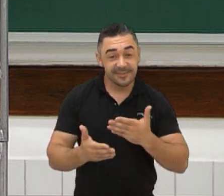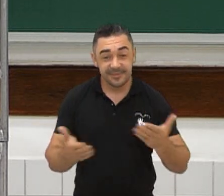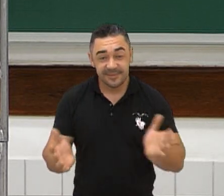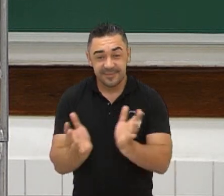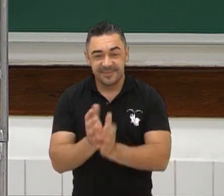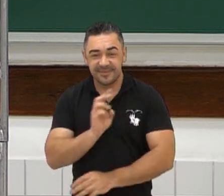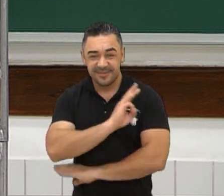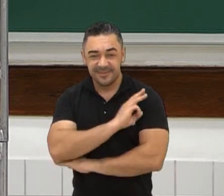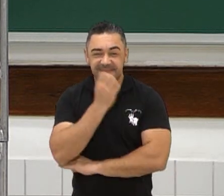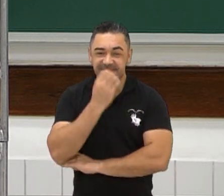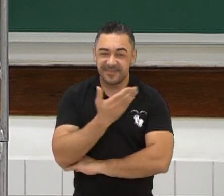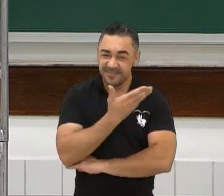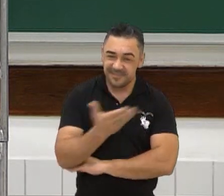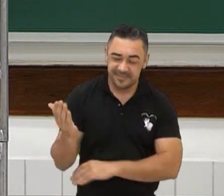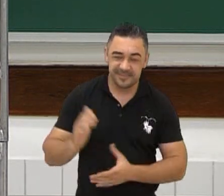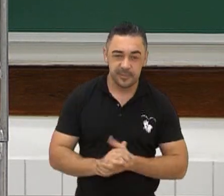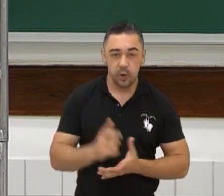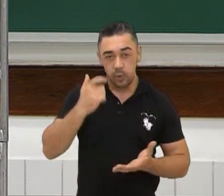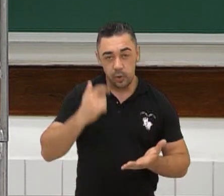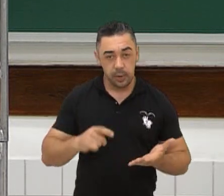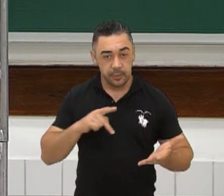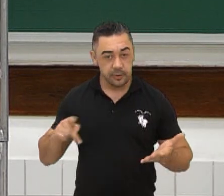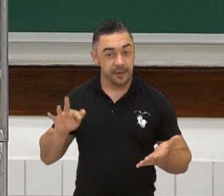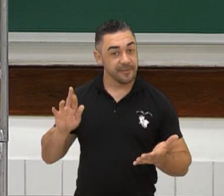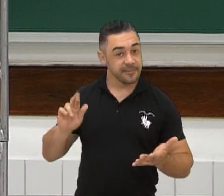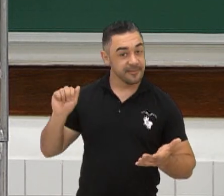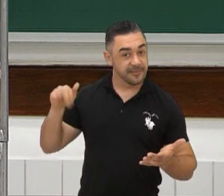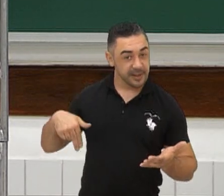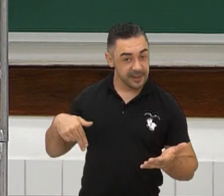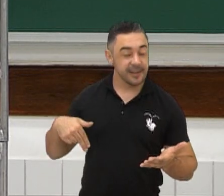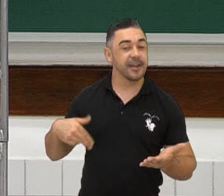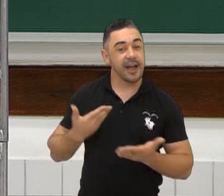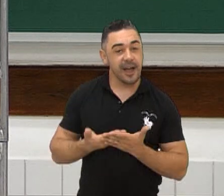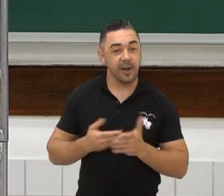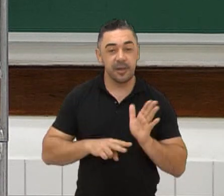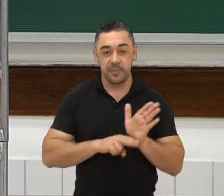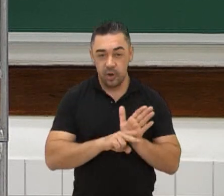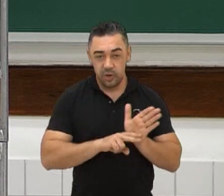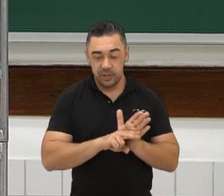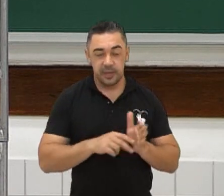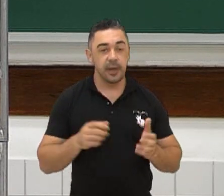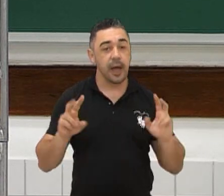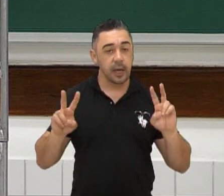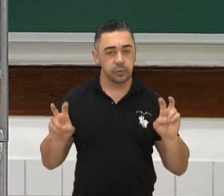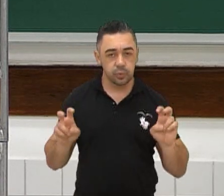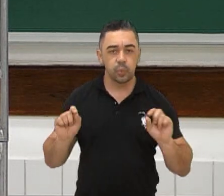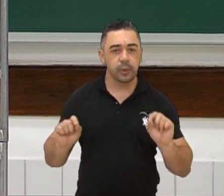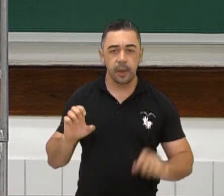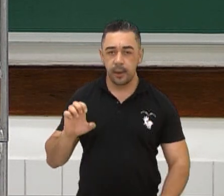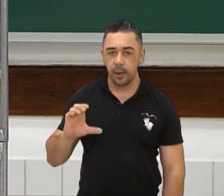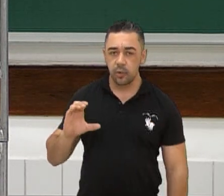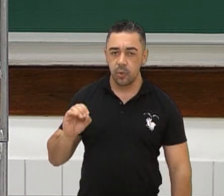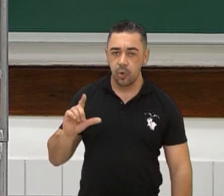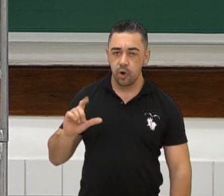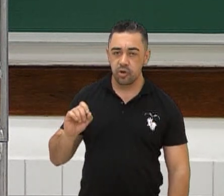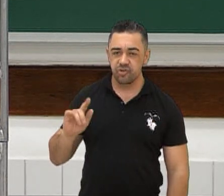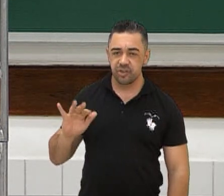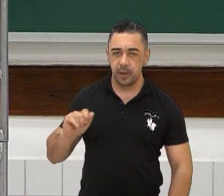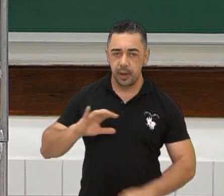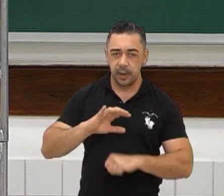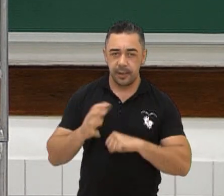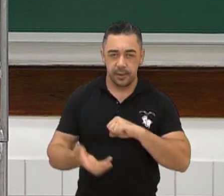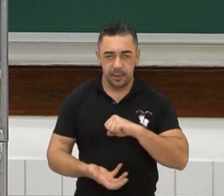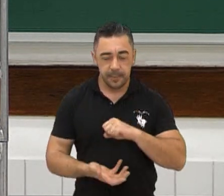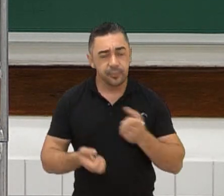da terceira série, tudo bem com vocês? Sou a professora Fran para mais uma aula de biologia, ainda no assunto de ecologia. Vamos ver o que a gente vai falar hoje?